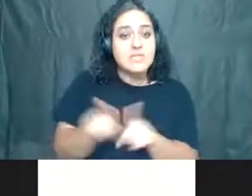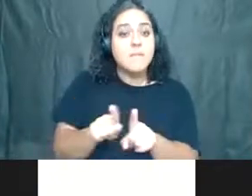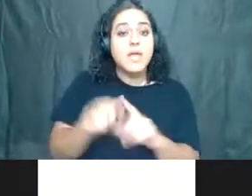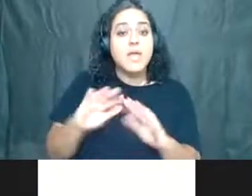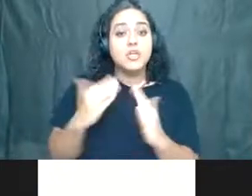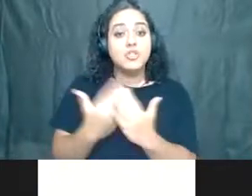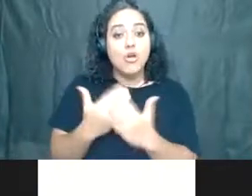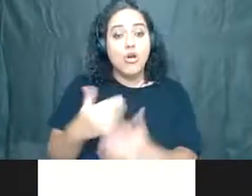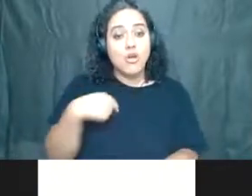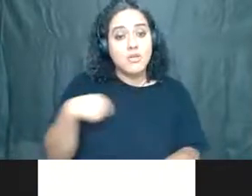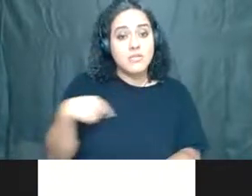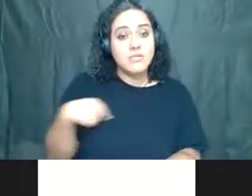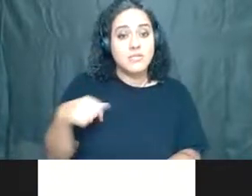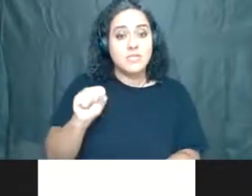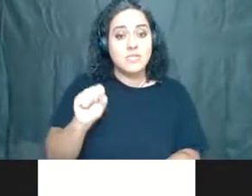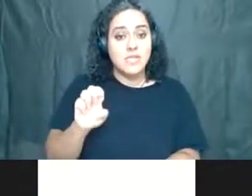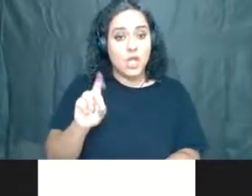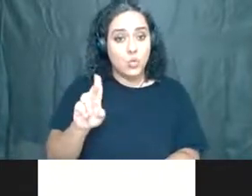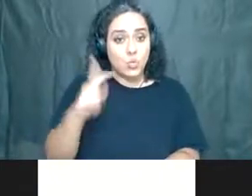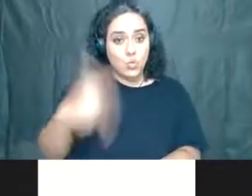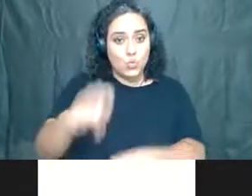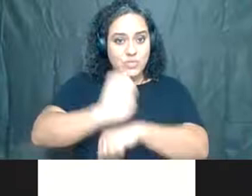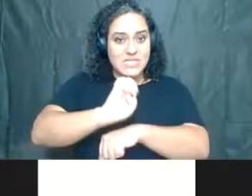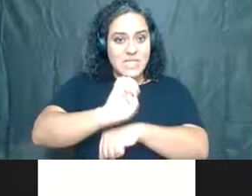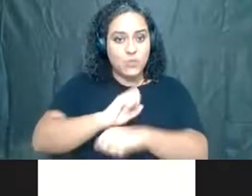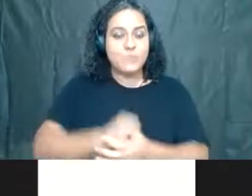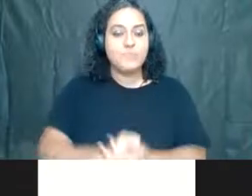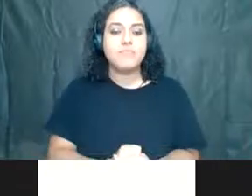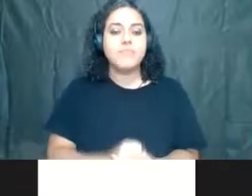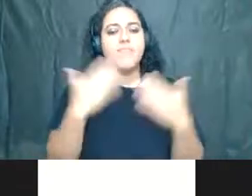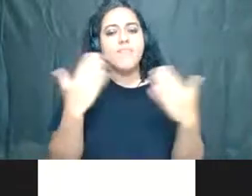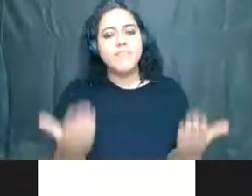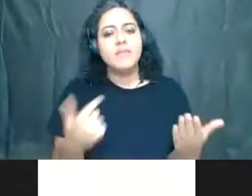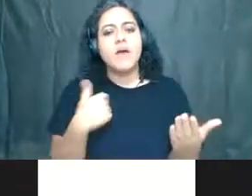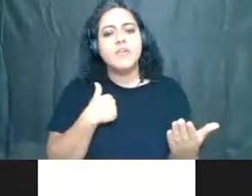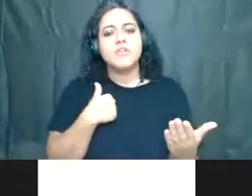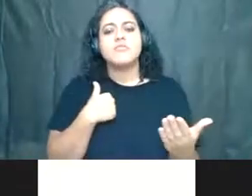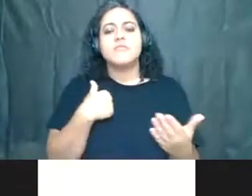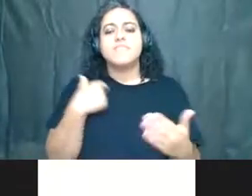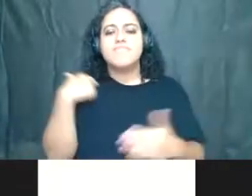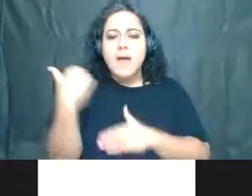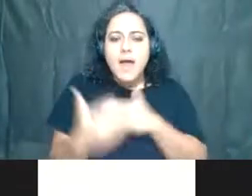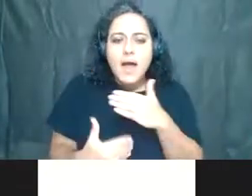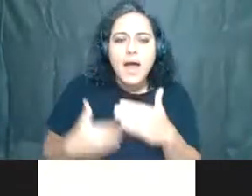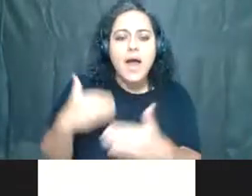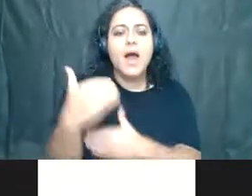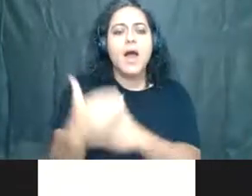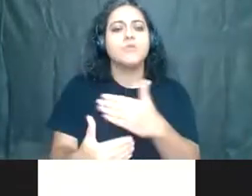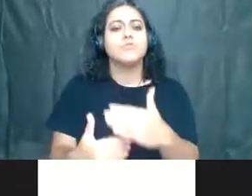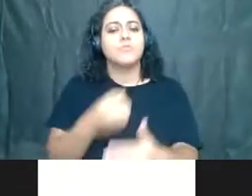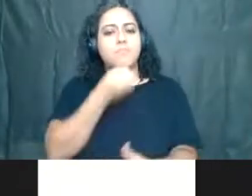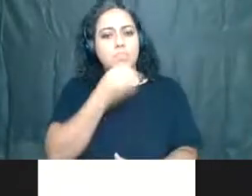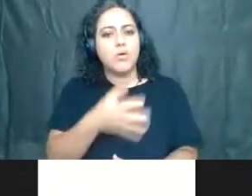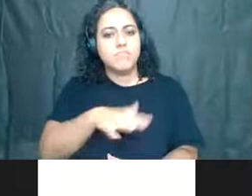SEDU do Estado. Eu acho que, dessa forma, a gente deu mais um importante passo no diálogo institucional